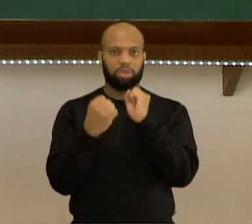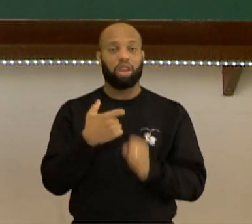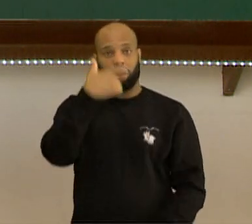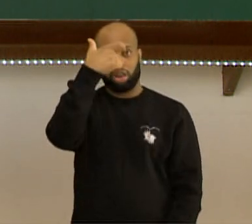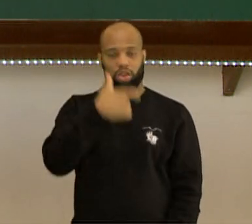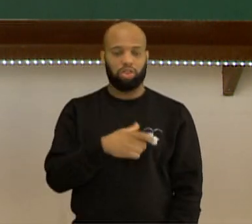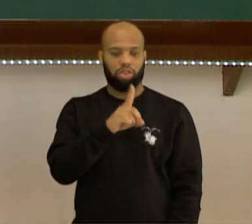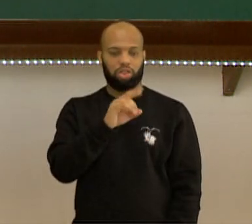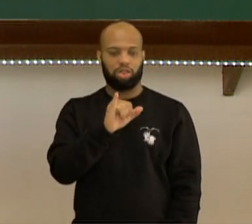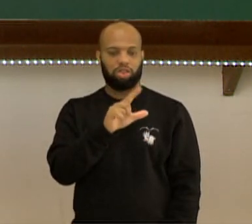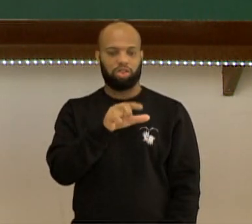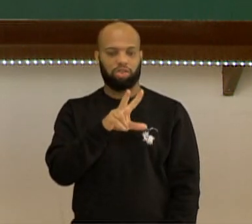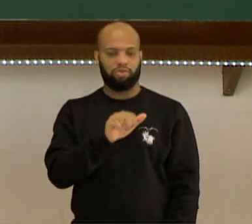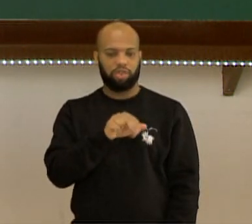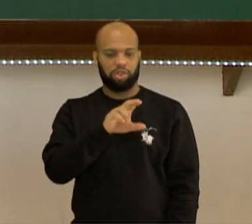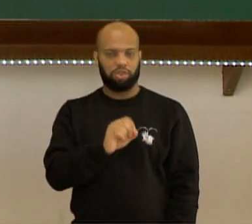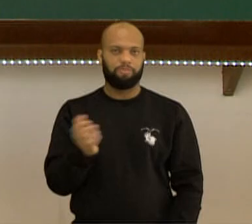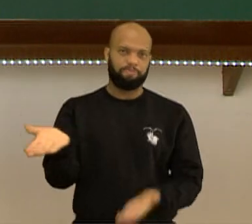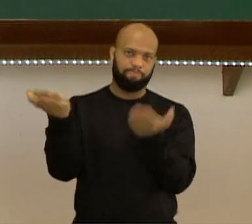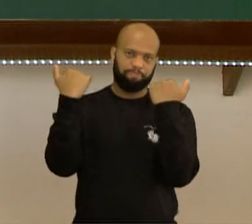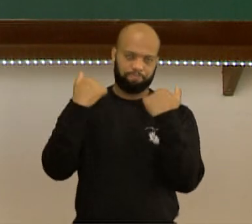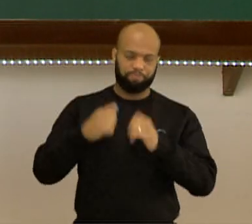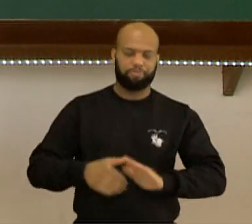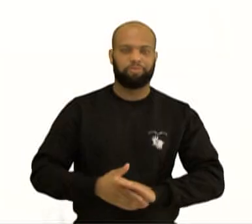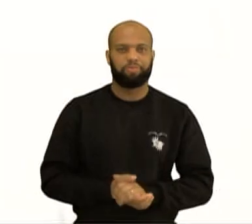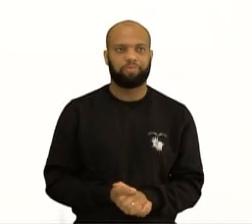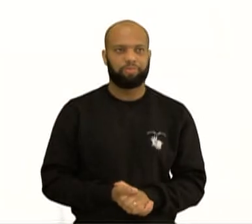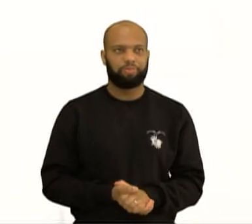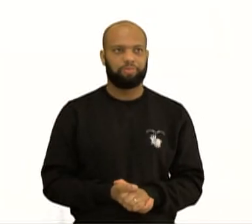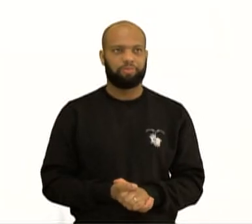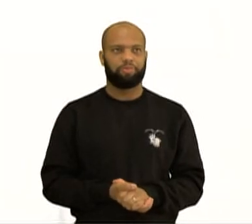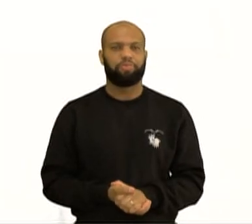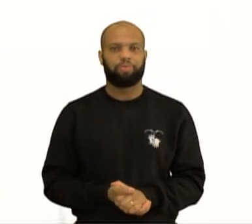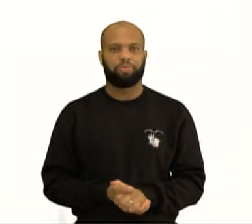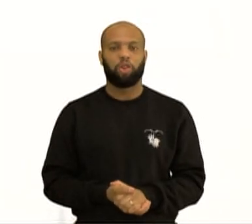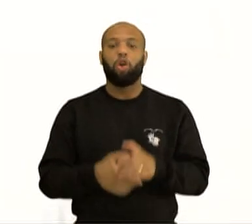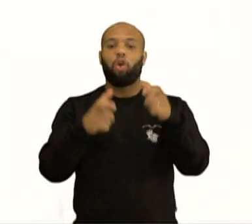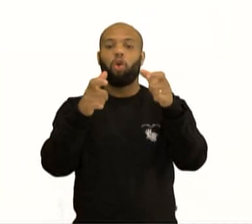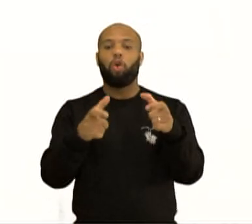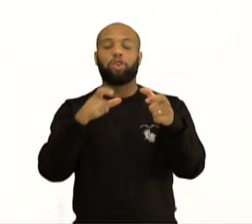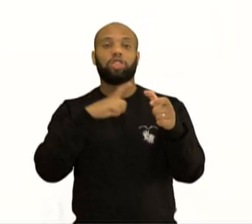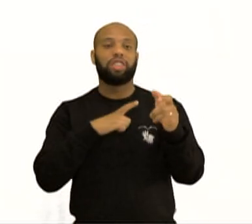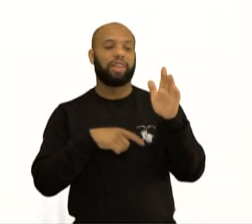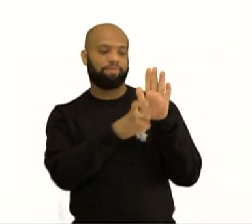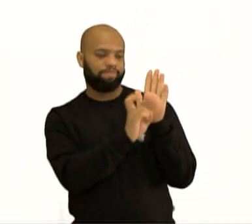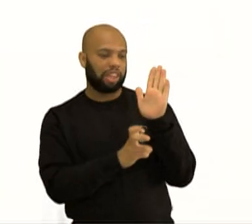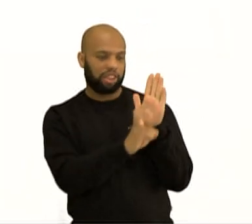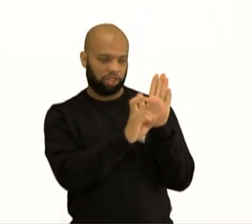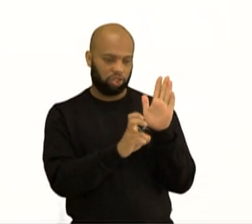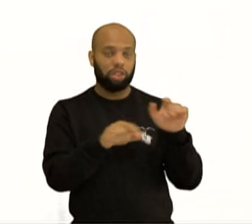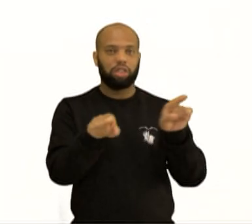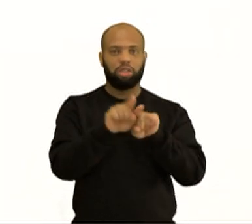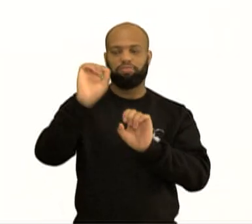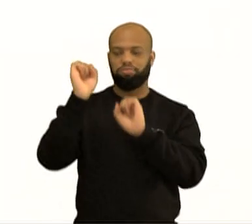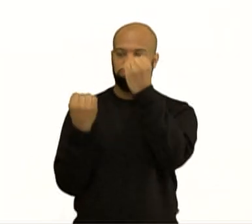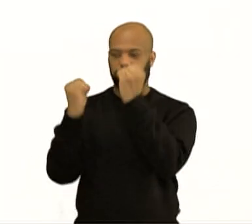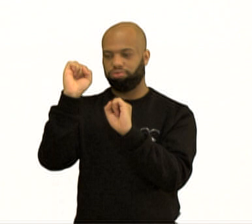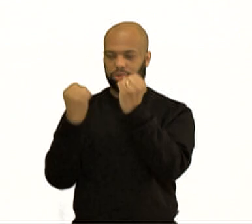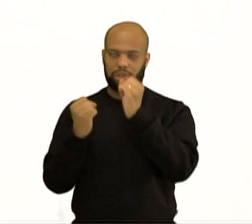sou o professor Giovano e venham comigo. Então vamos lá. Fonte energética e exercício